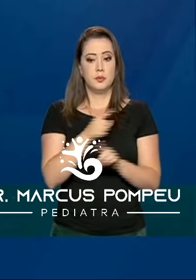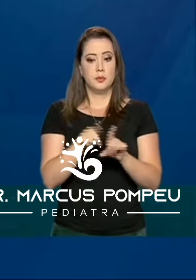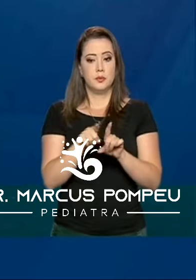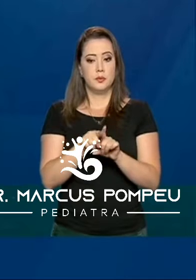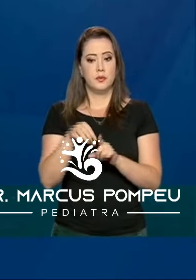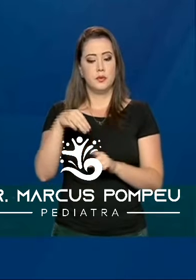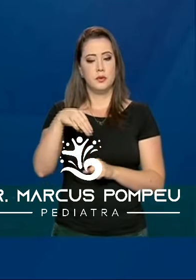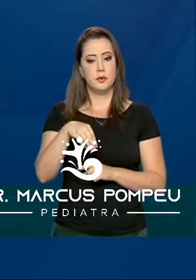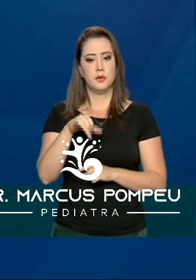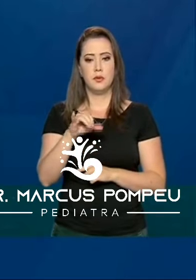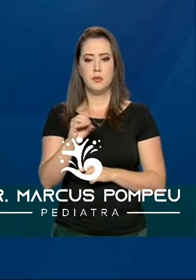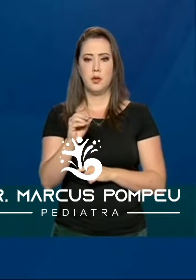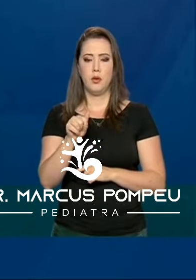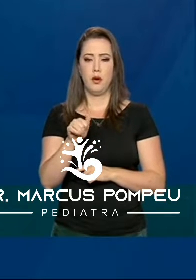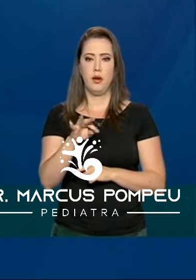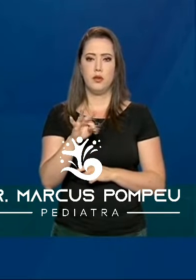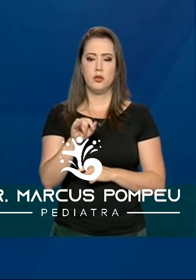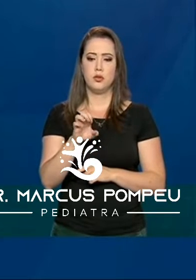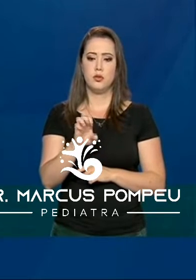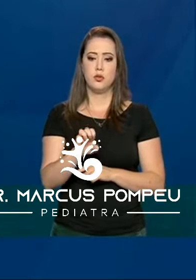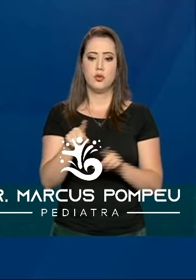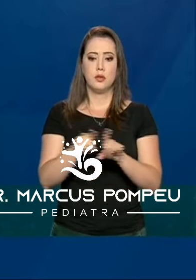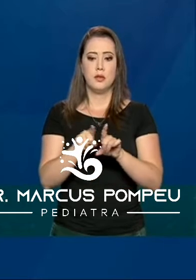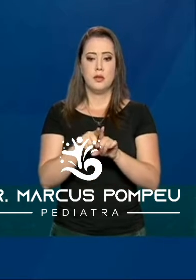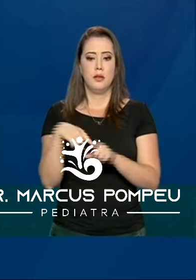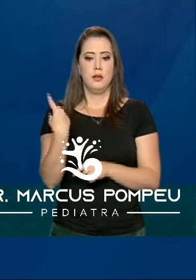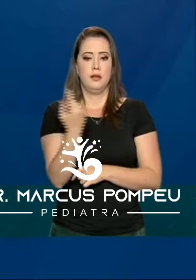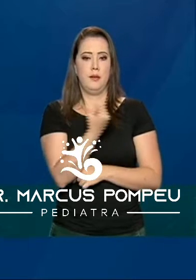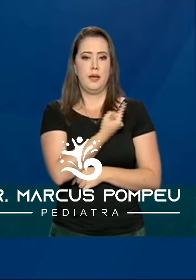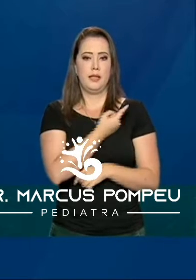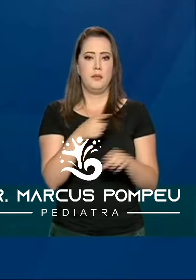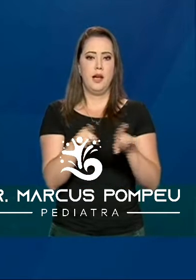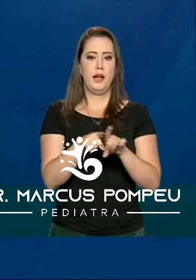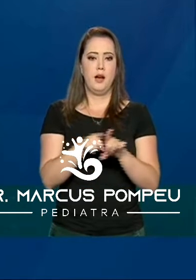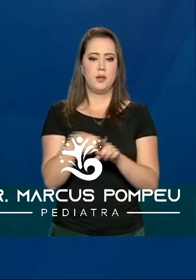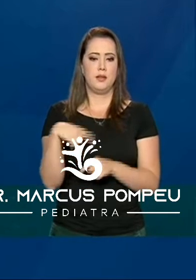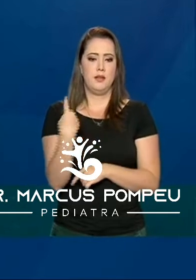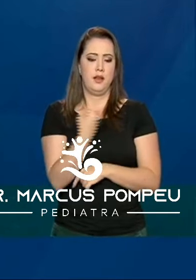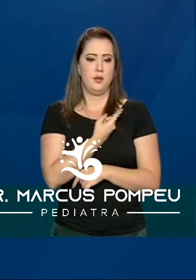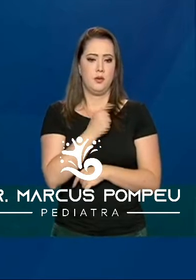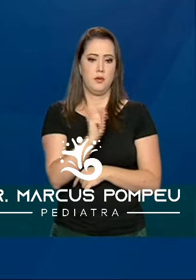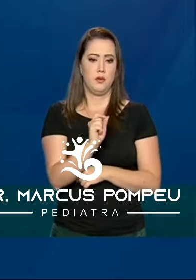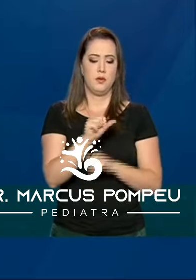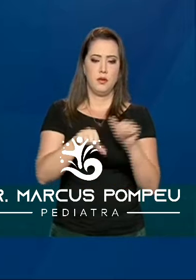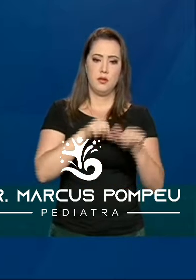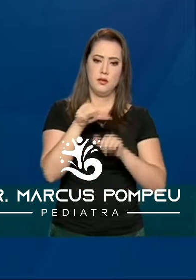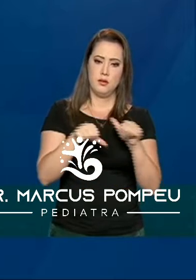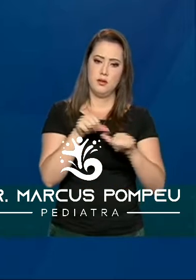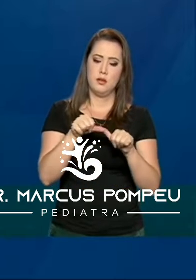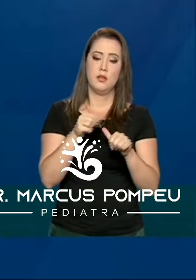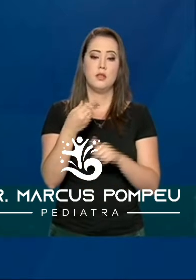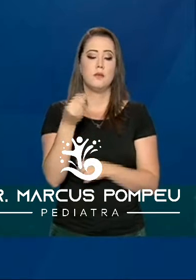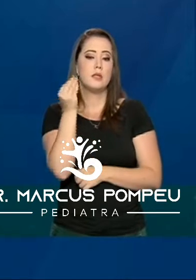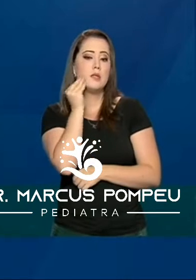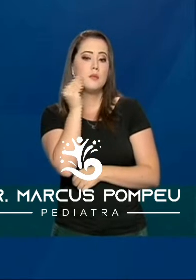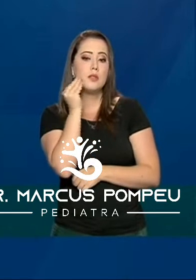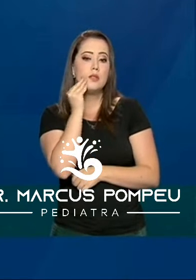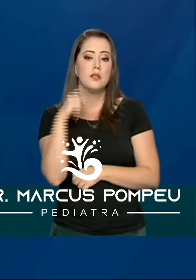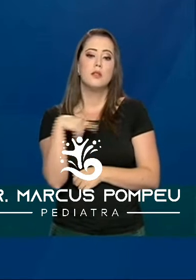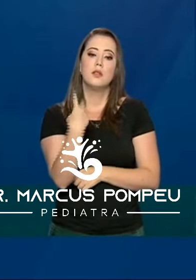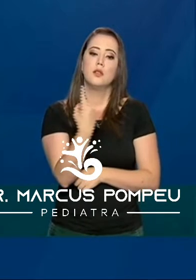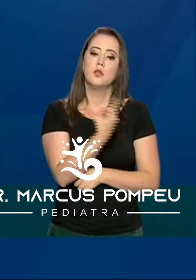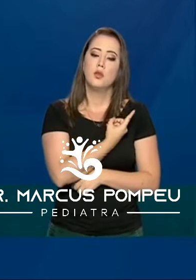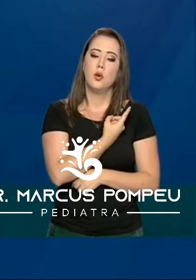com a proteína spike, fruto das vacinações, das transferências genéticas experimentais. Pessoal, estamos em